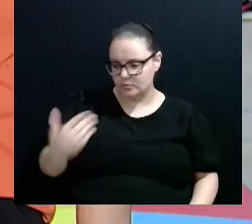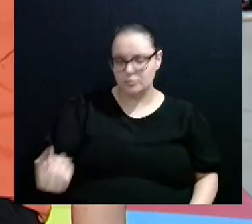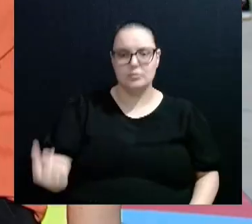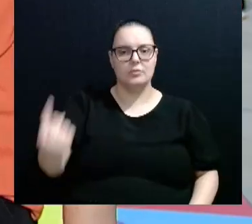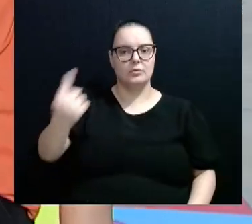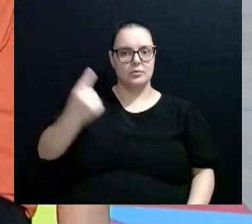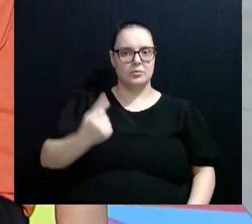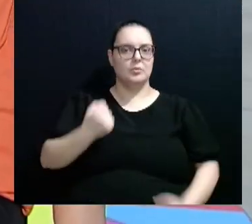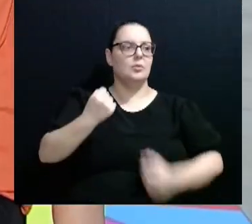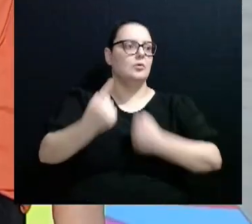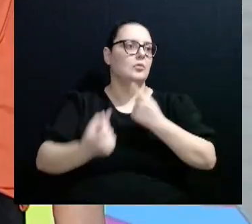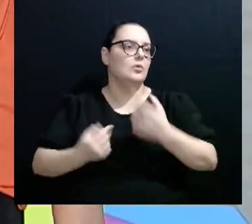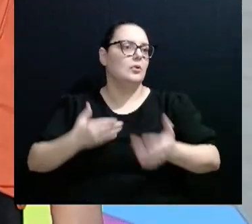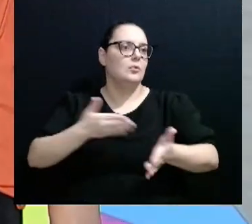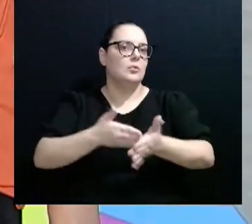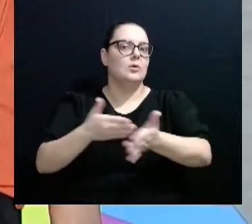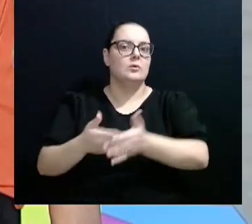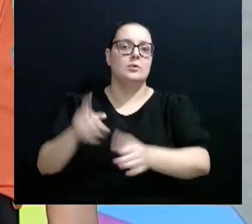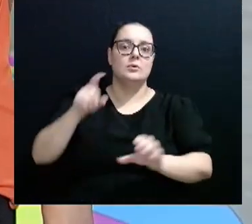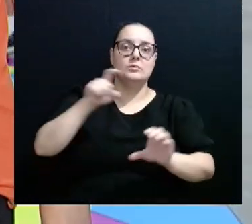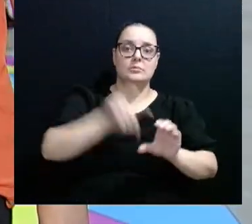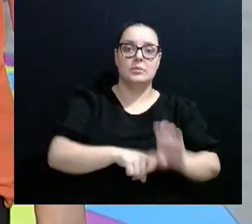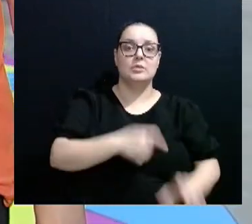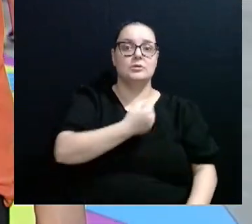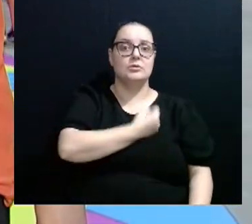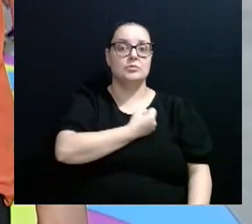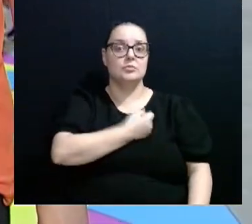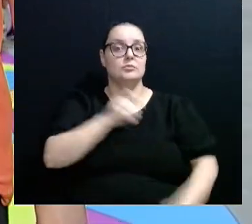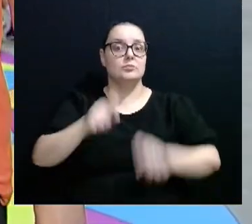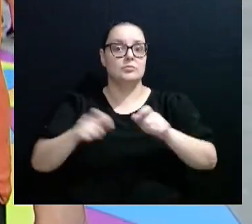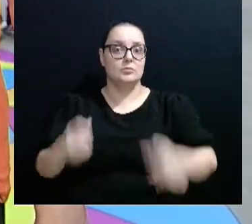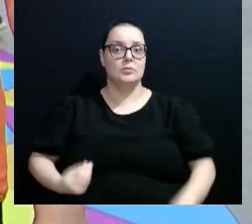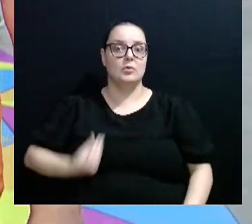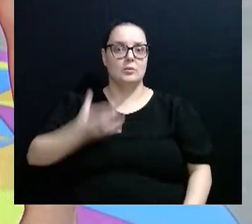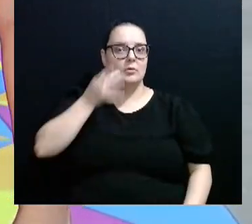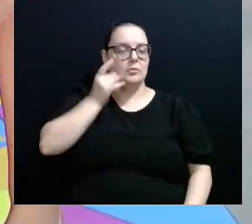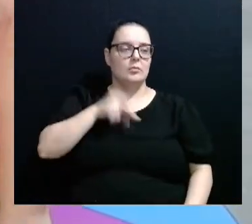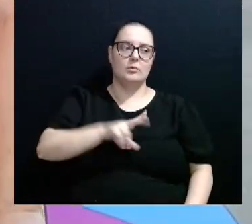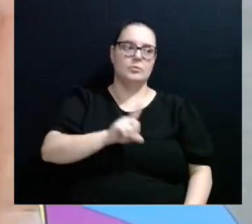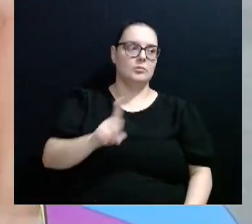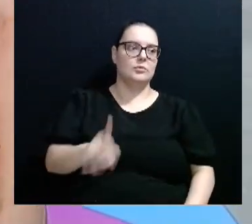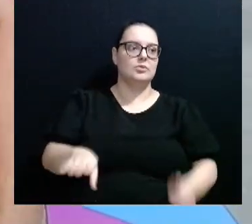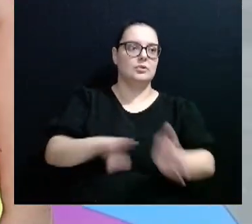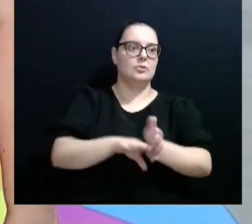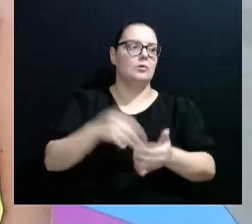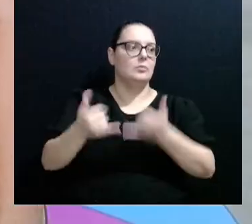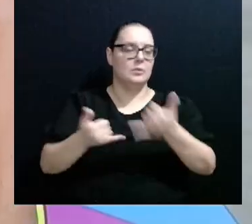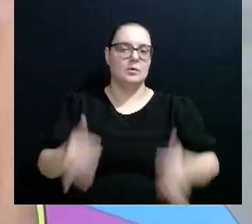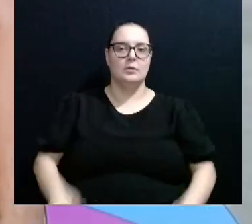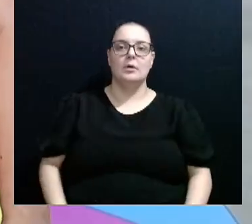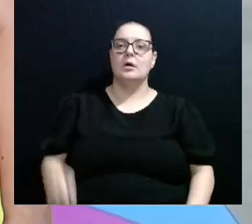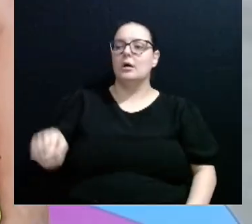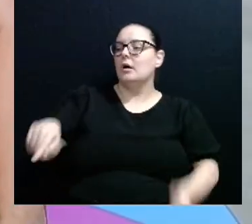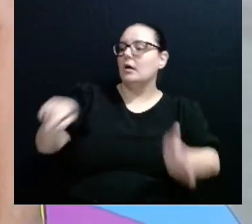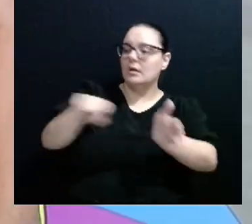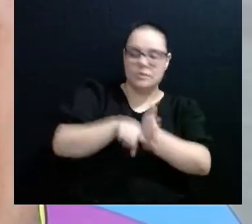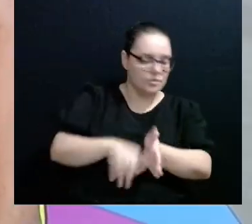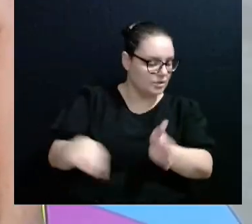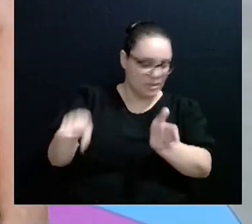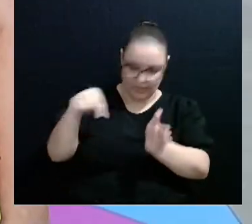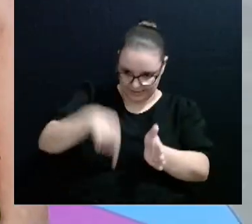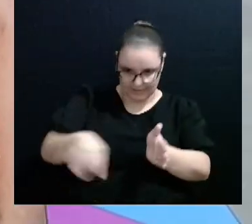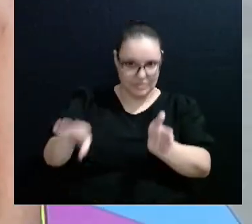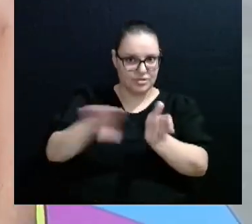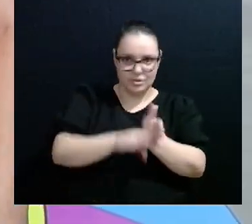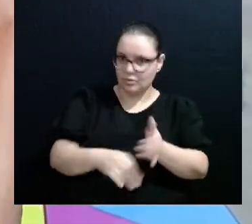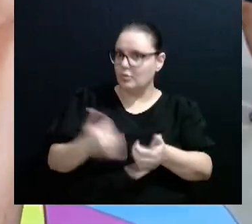restrição, depende do número de pessoas que estiverem aqui ou não. Chegou, brincou. Aqui chegou, brincou, não temos restrição, pode vir